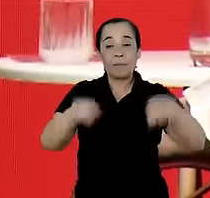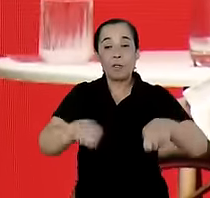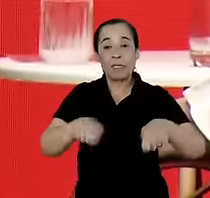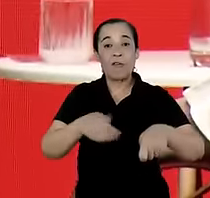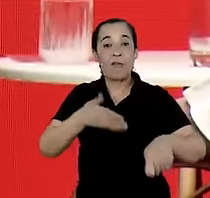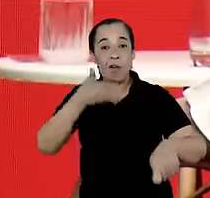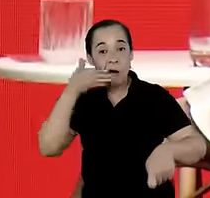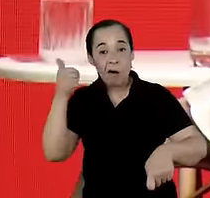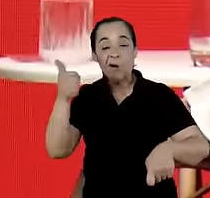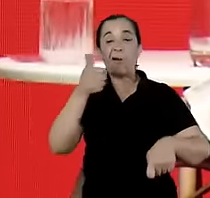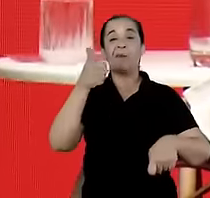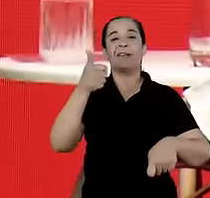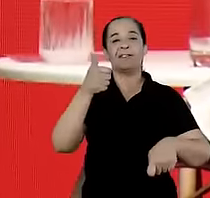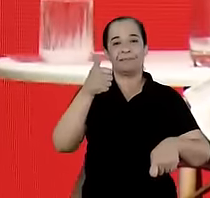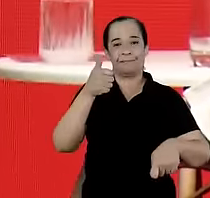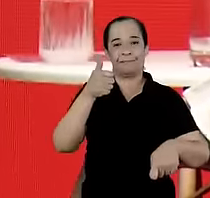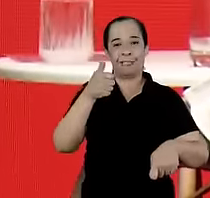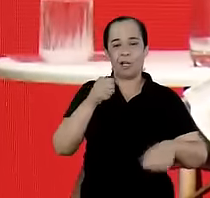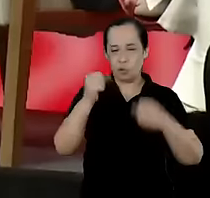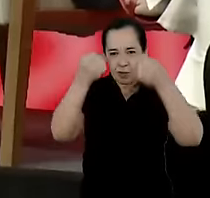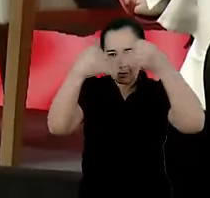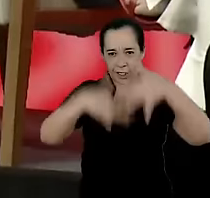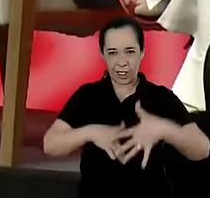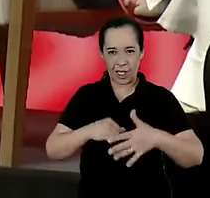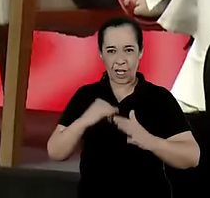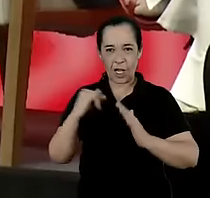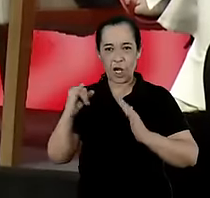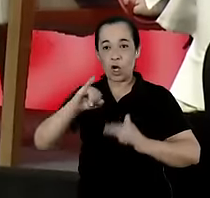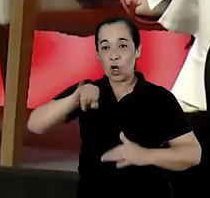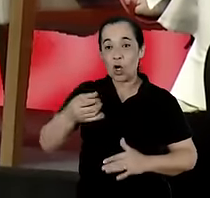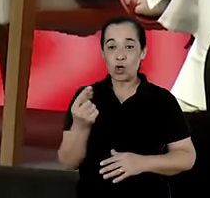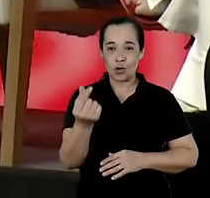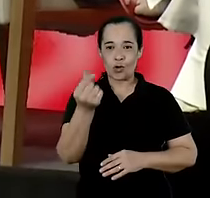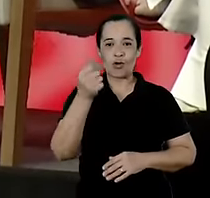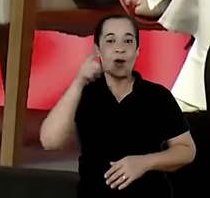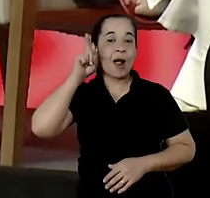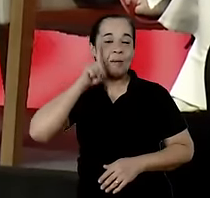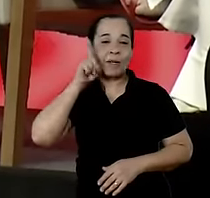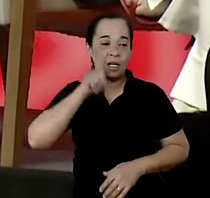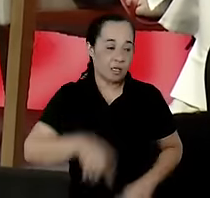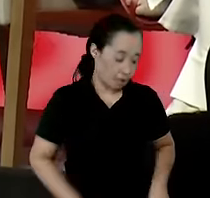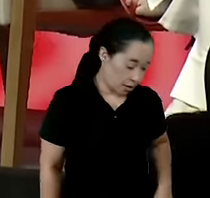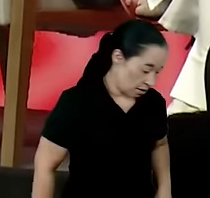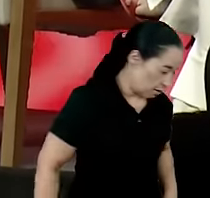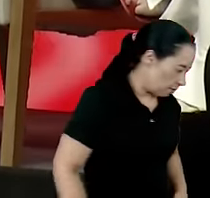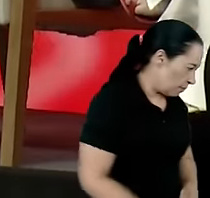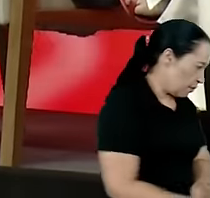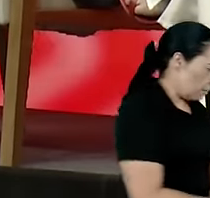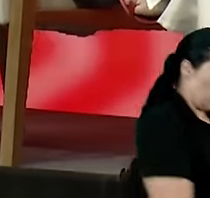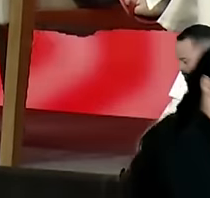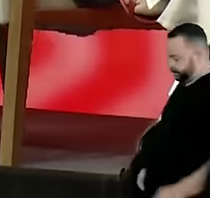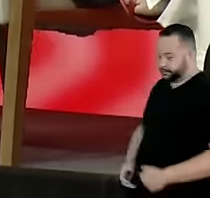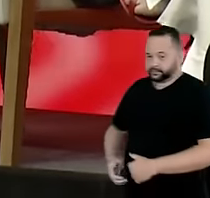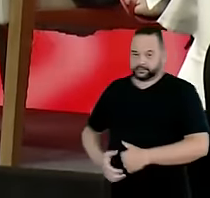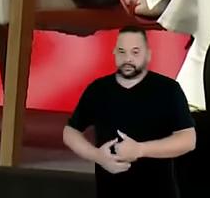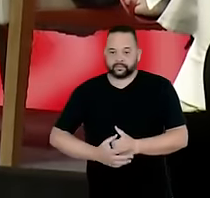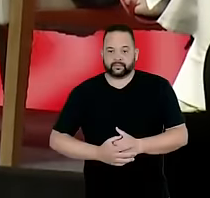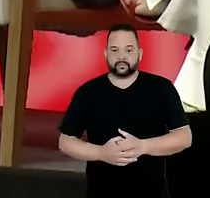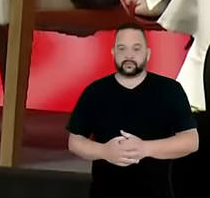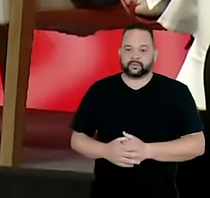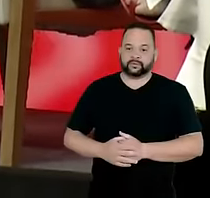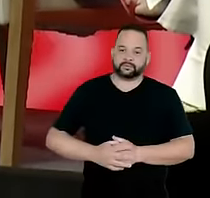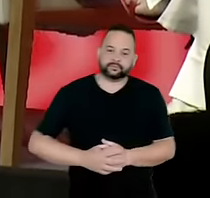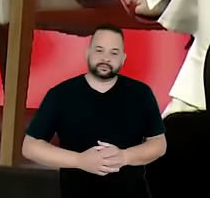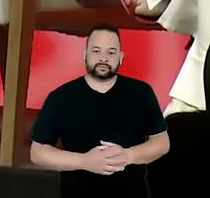no no juros americano subiu muito muito volátil agora deu uma acalmada estabilizou o momento Marginal de